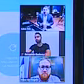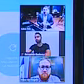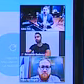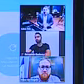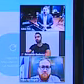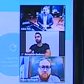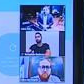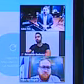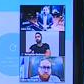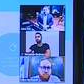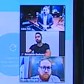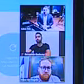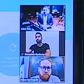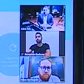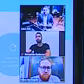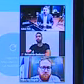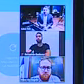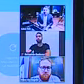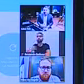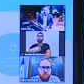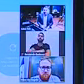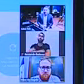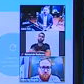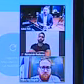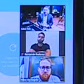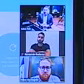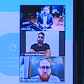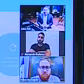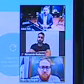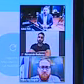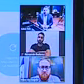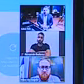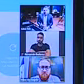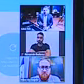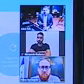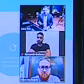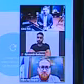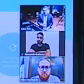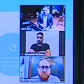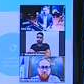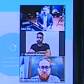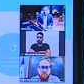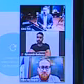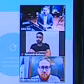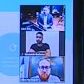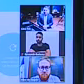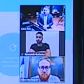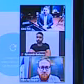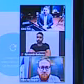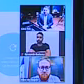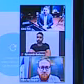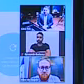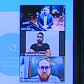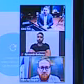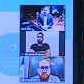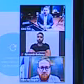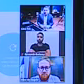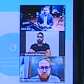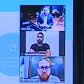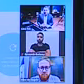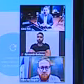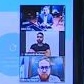o programa da Secretaria de Educação do Governo do Estado que foi anunciado ontem em coletiva do secretário ao lado do governador para